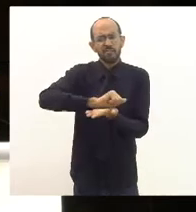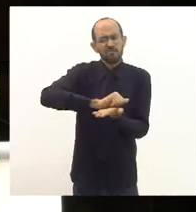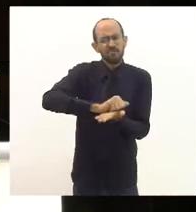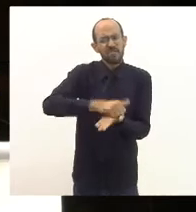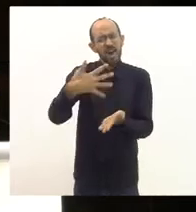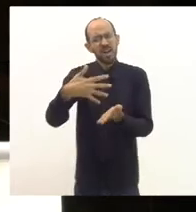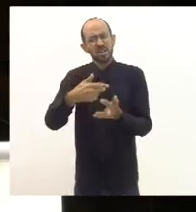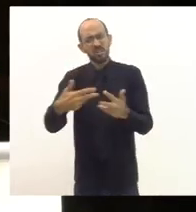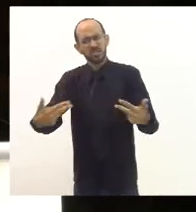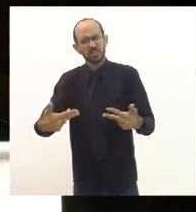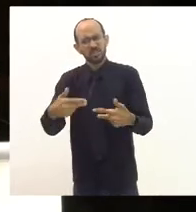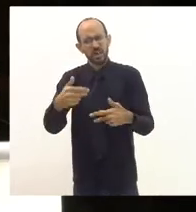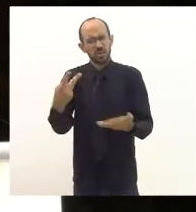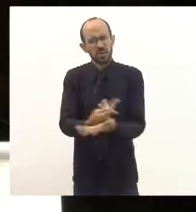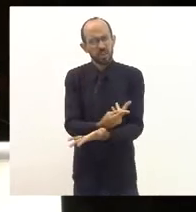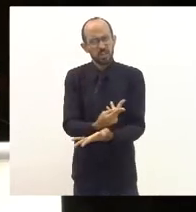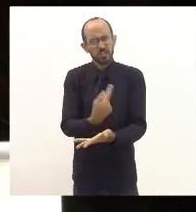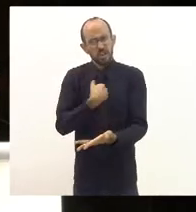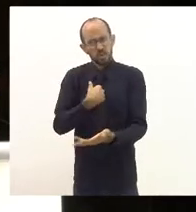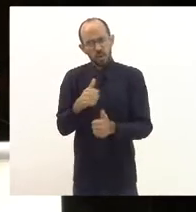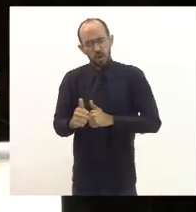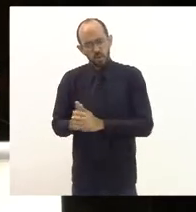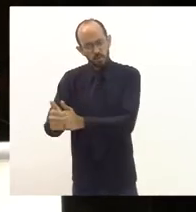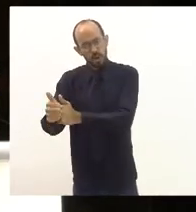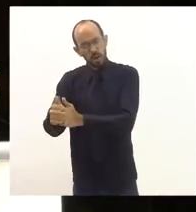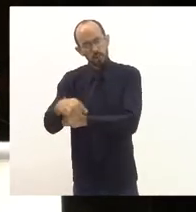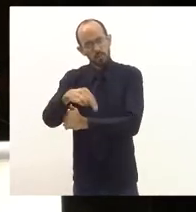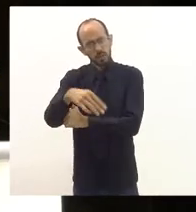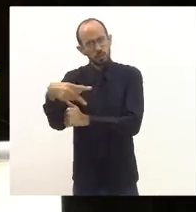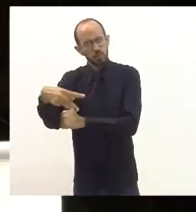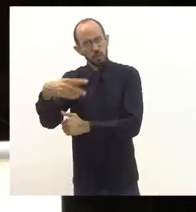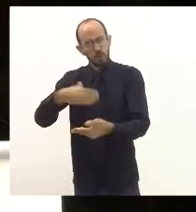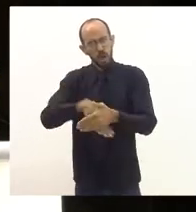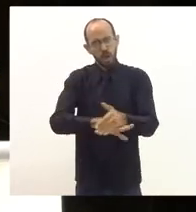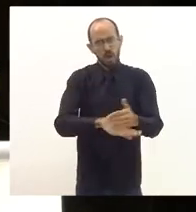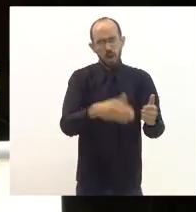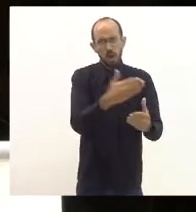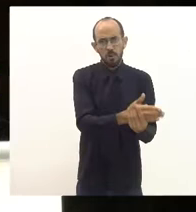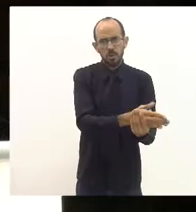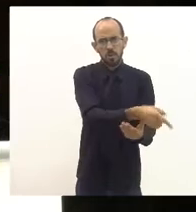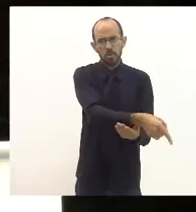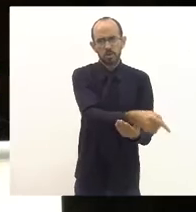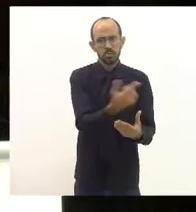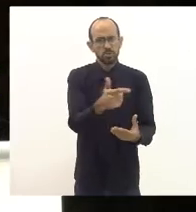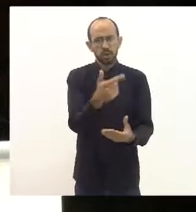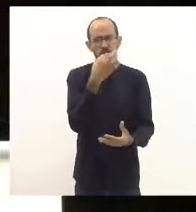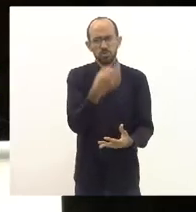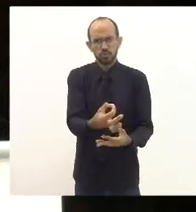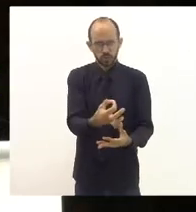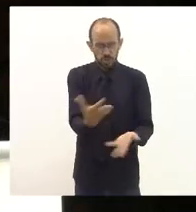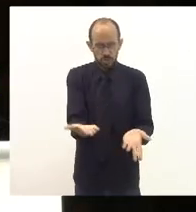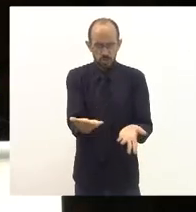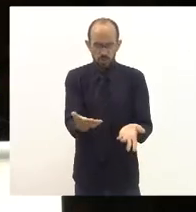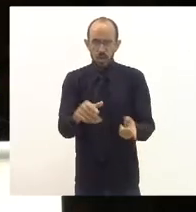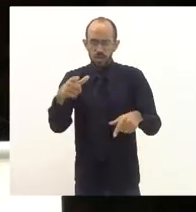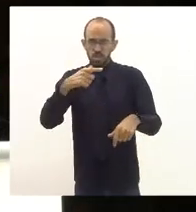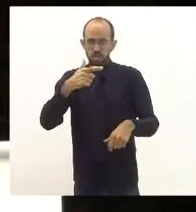casos que eu já venho acompanhando e que o Ministério Público simplesmente arquiva os processos sem nenhuma justificativa e com